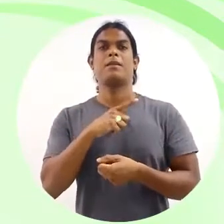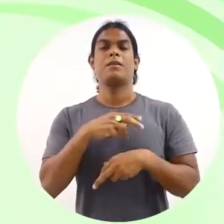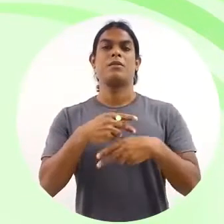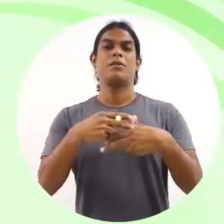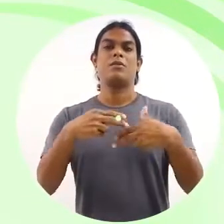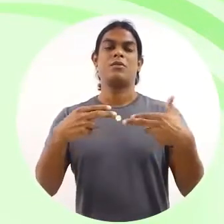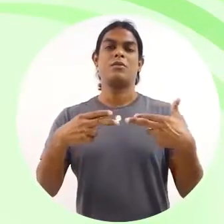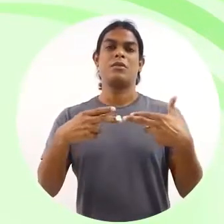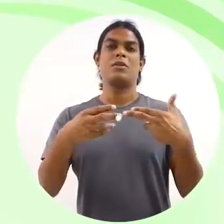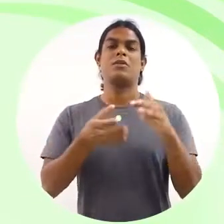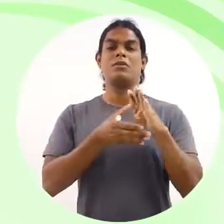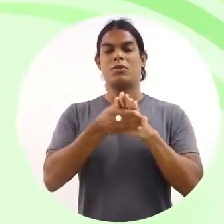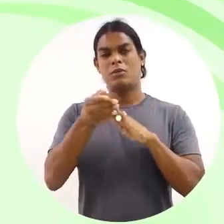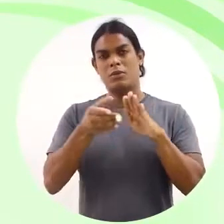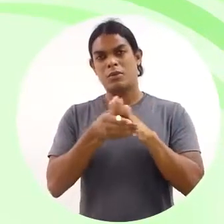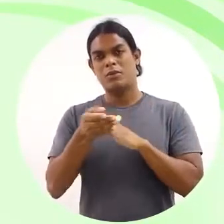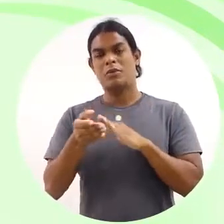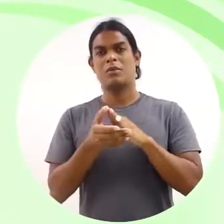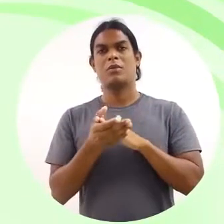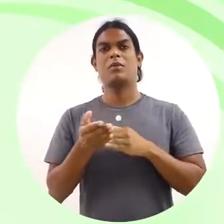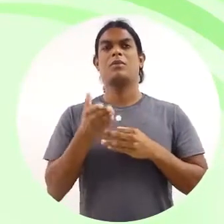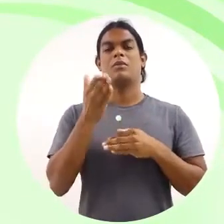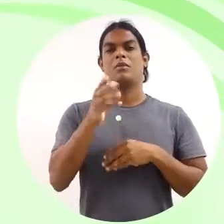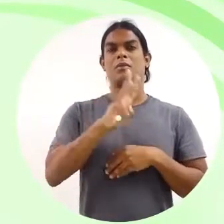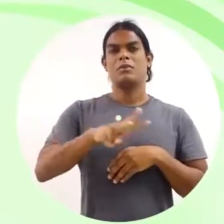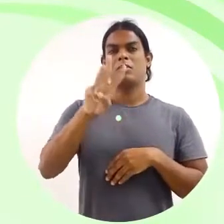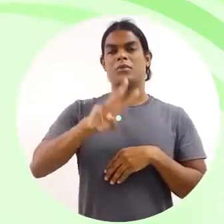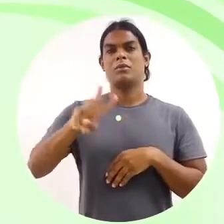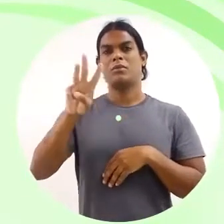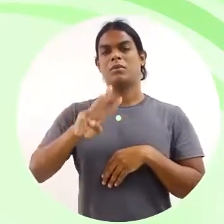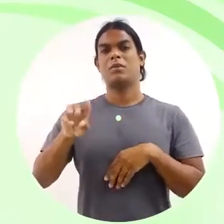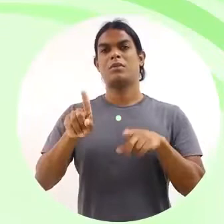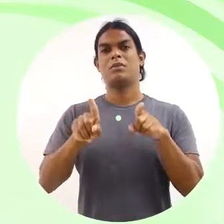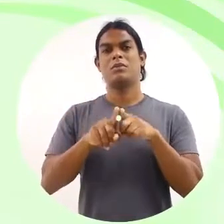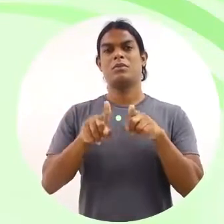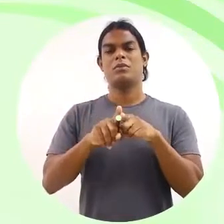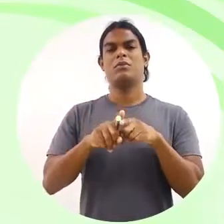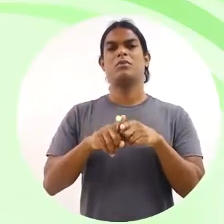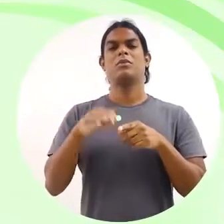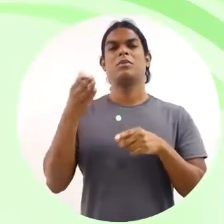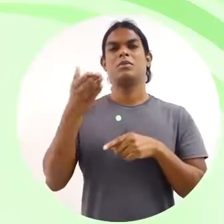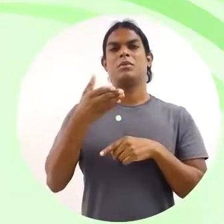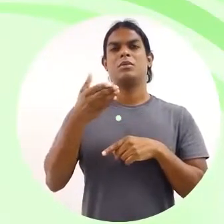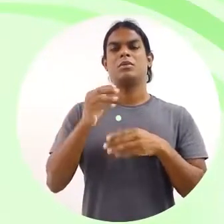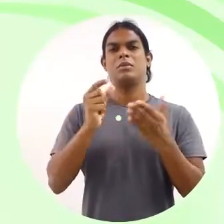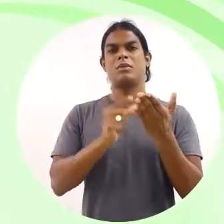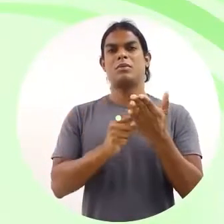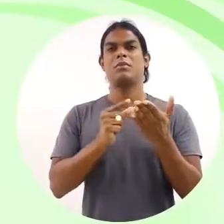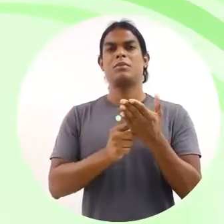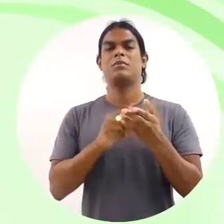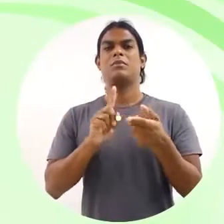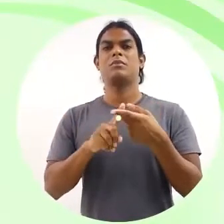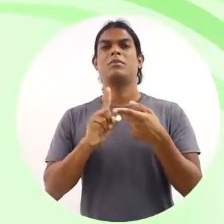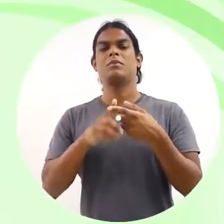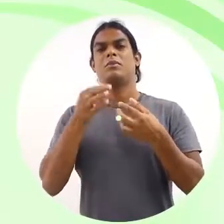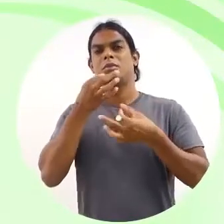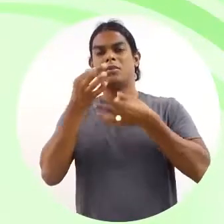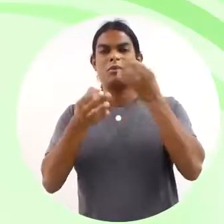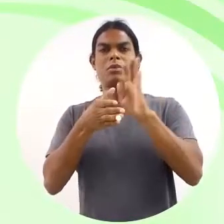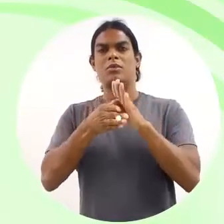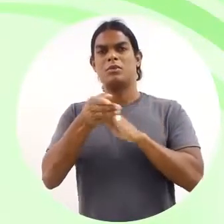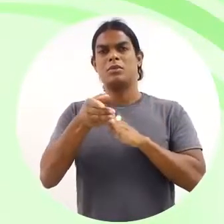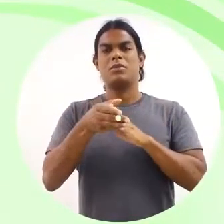várias dicas e possibilidades de sites que reúnem podcasts e podcasts, além de dicas de vídeos sobre